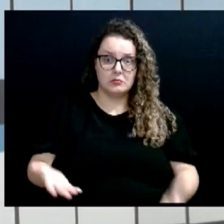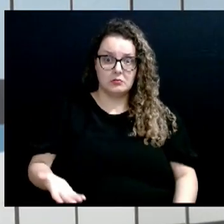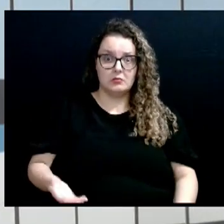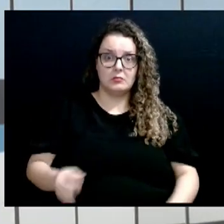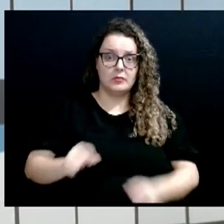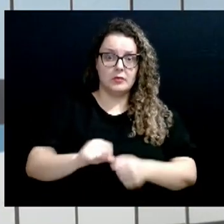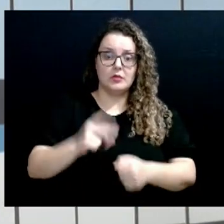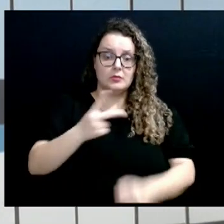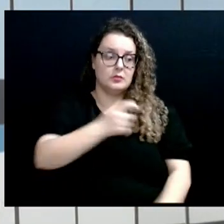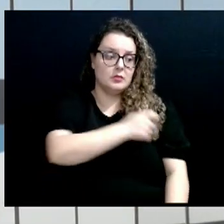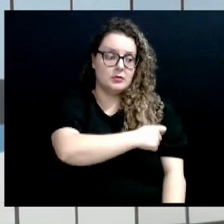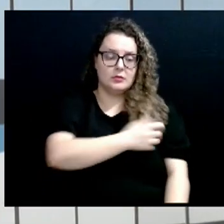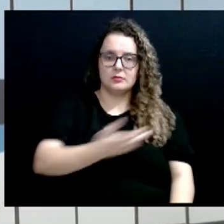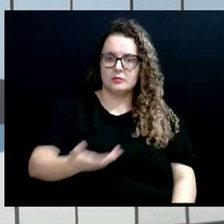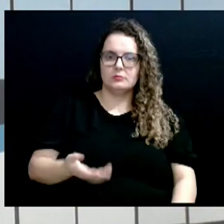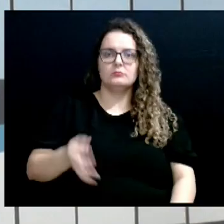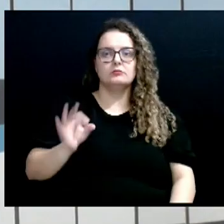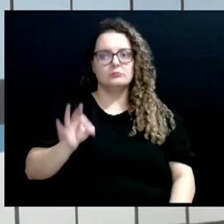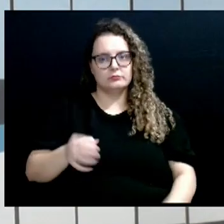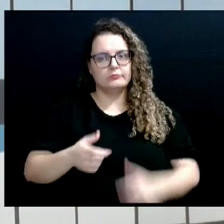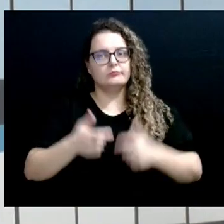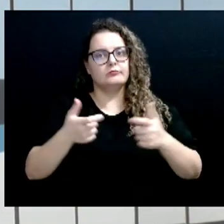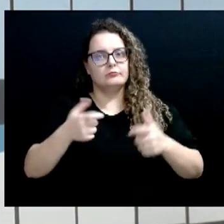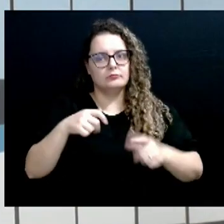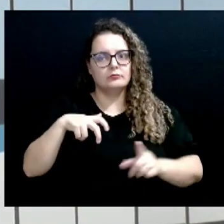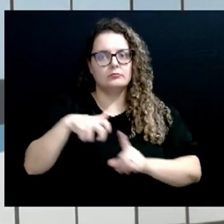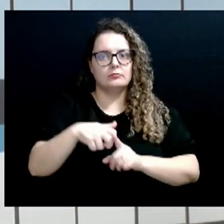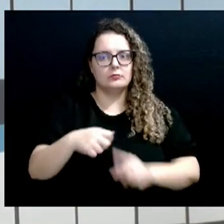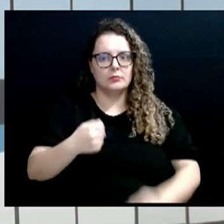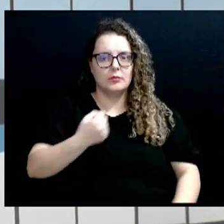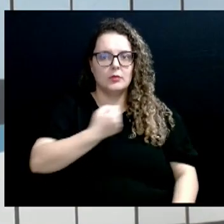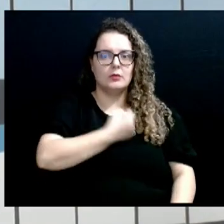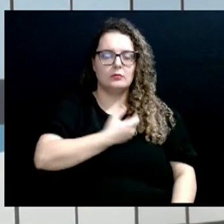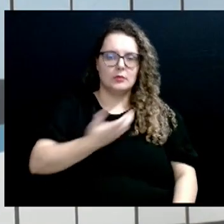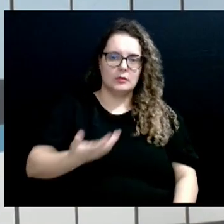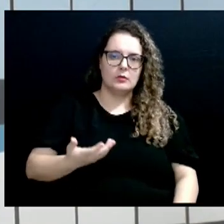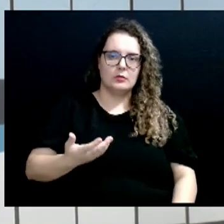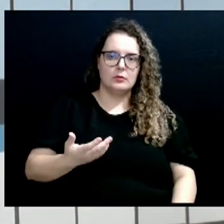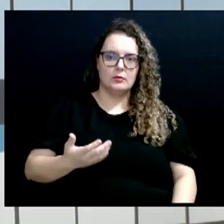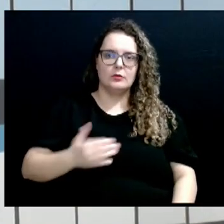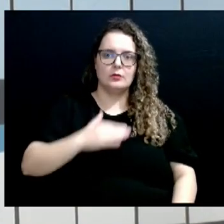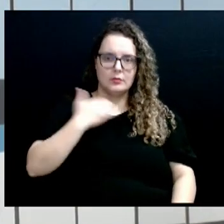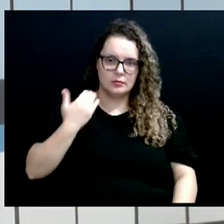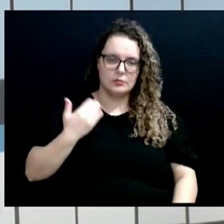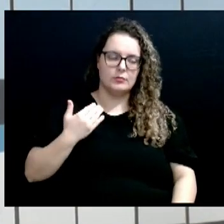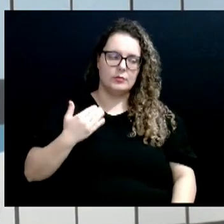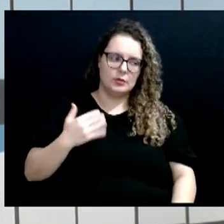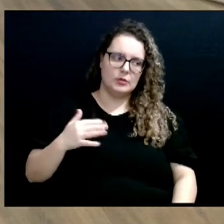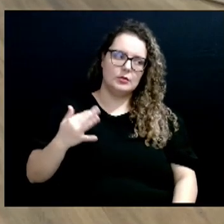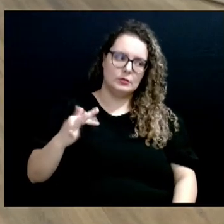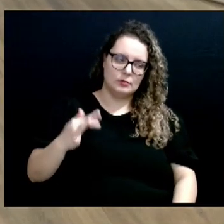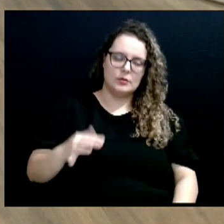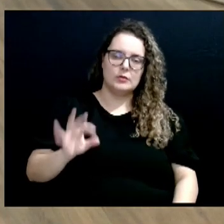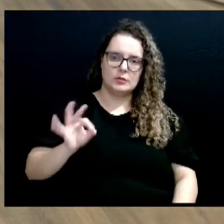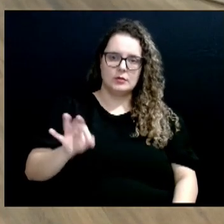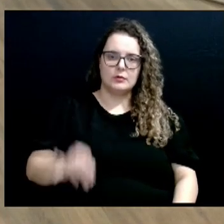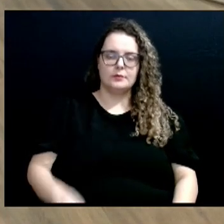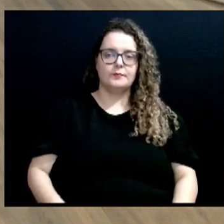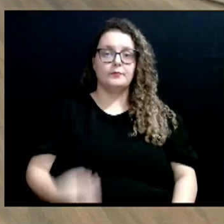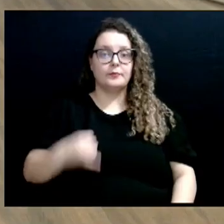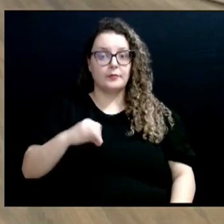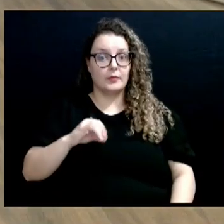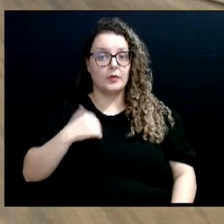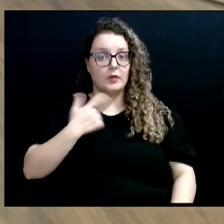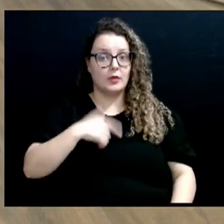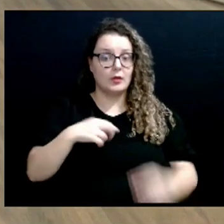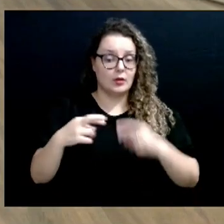isso vai com certeza aumentar o número de acidentes e o número de feridos e mortos, com certeza. Se a gente considerar o número